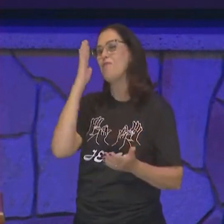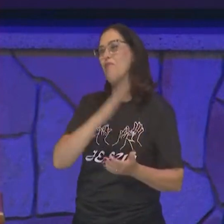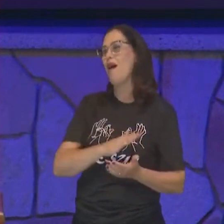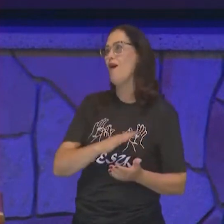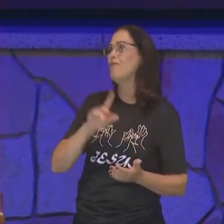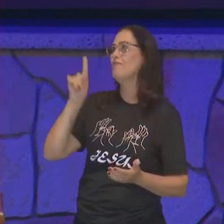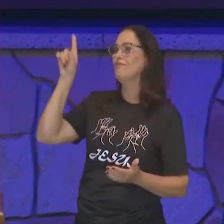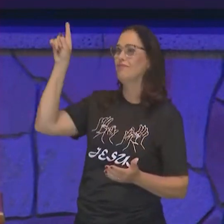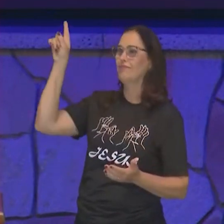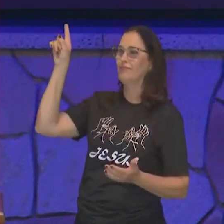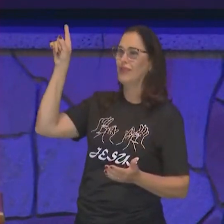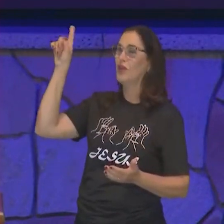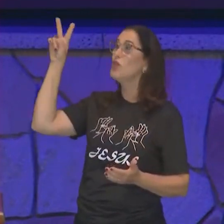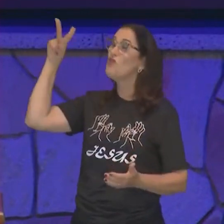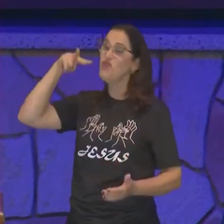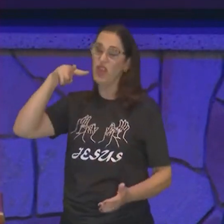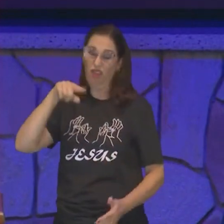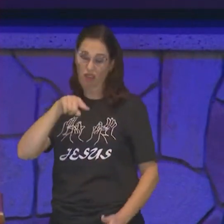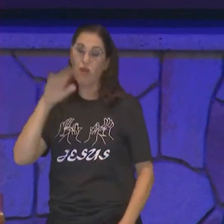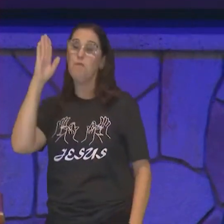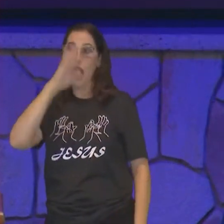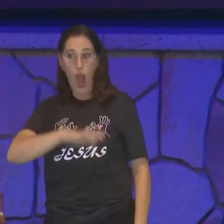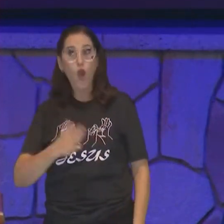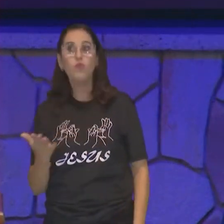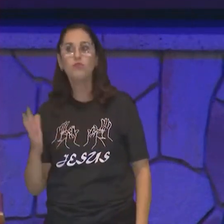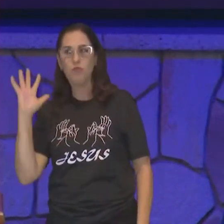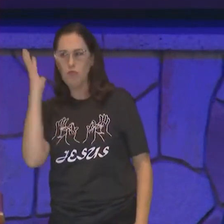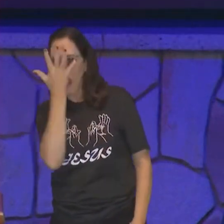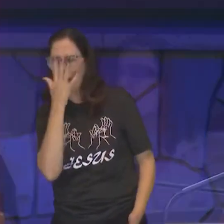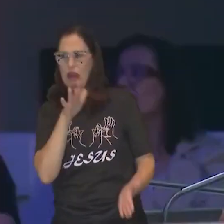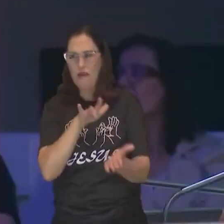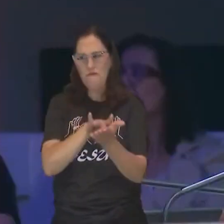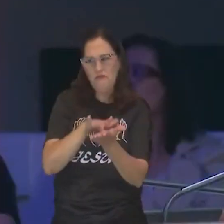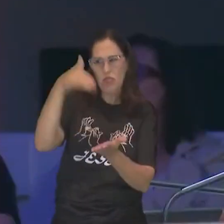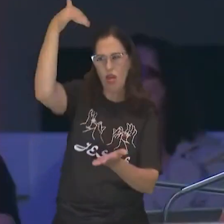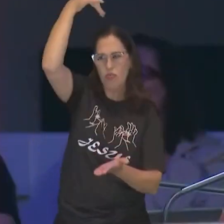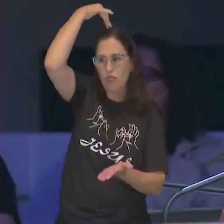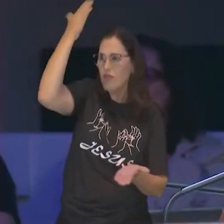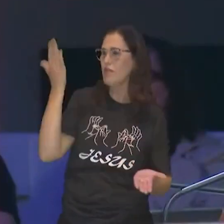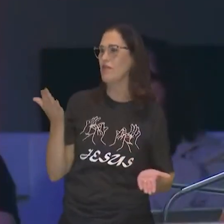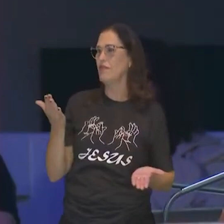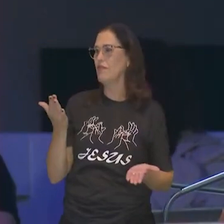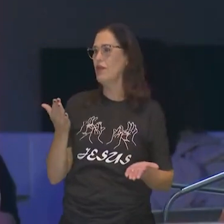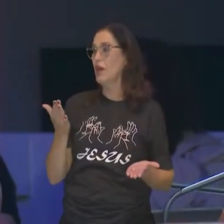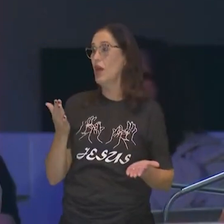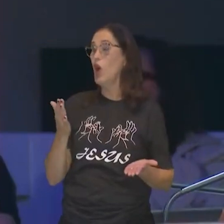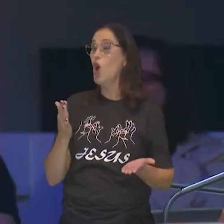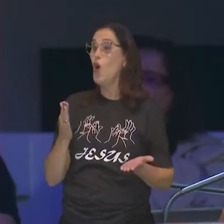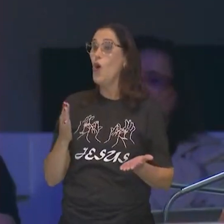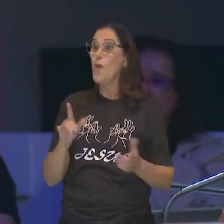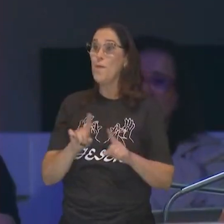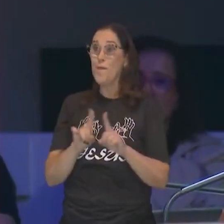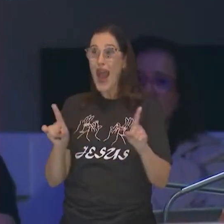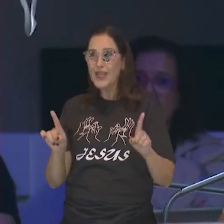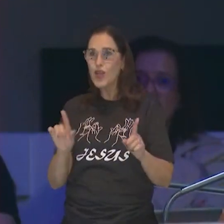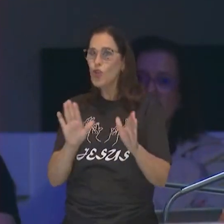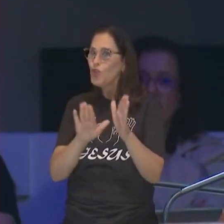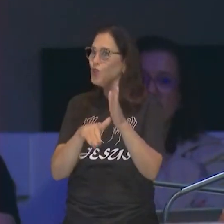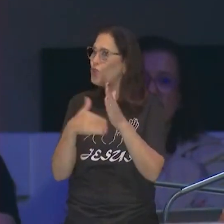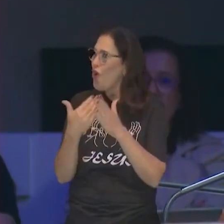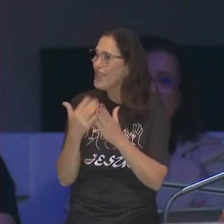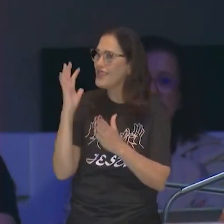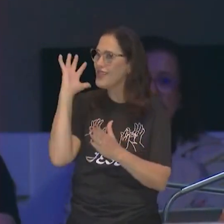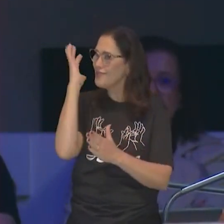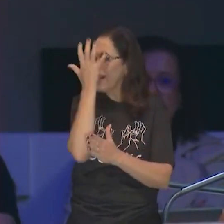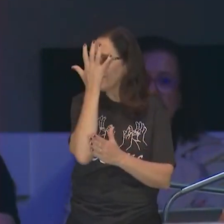Senhor. Mas assim como todas as máscaras, um dia